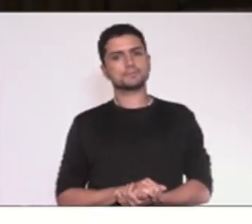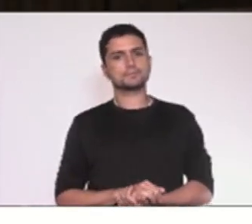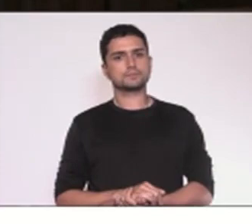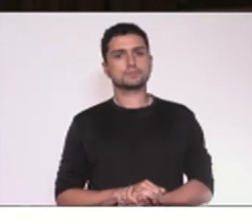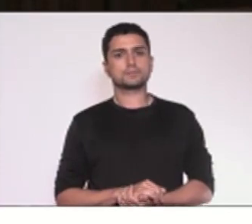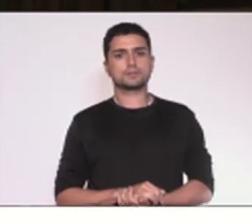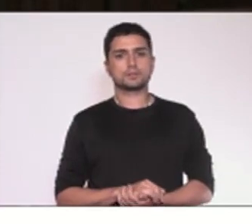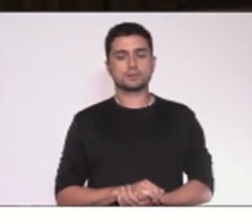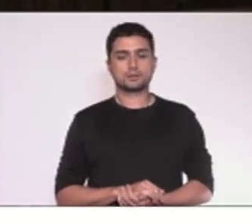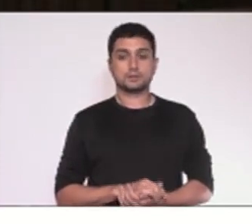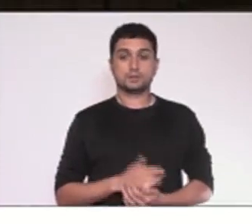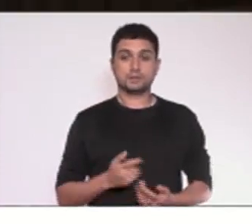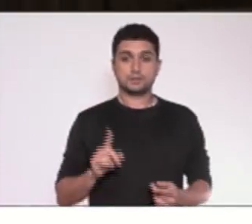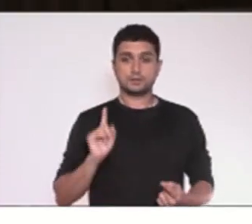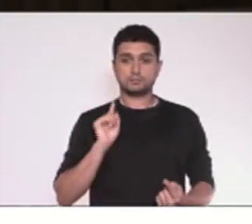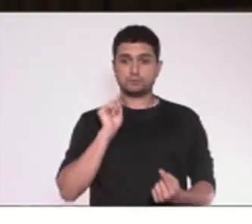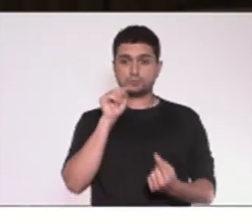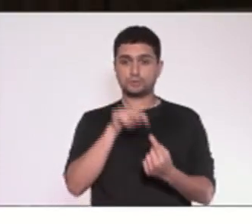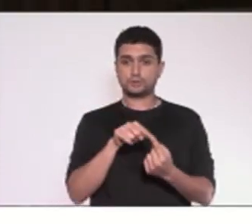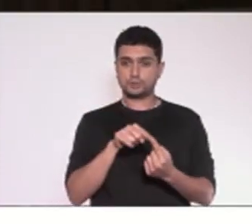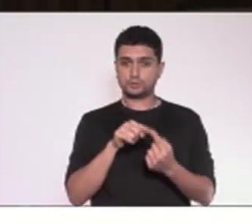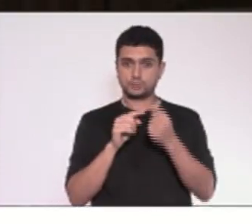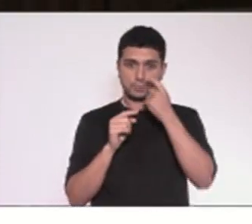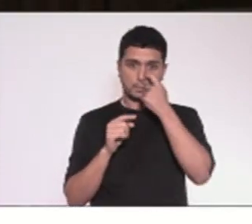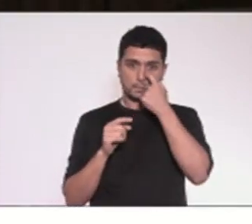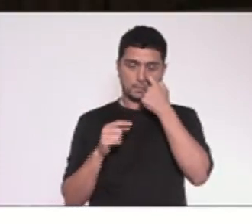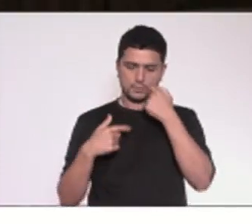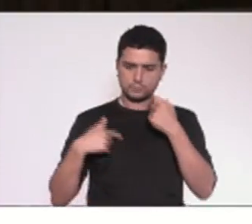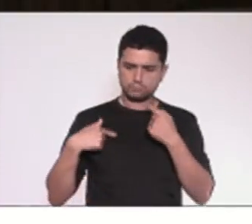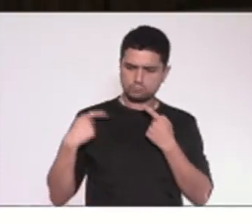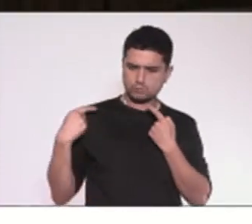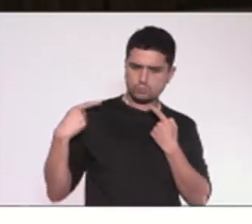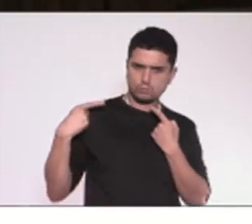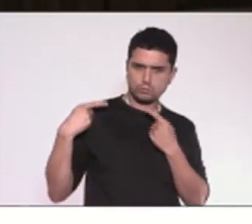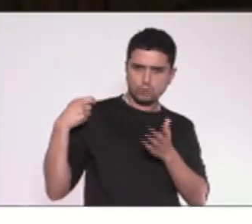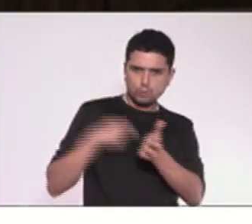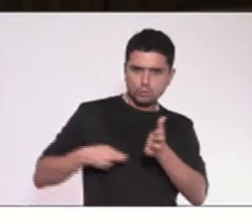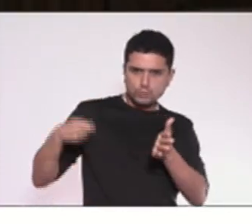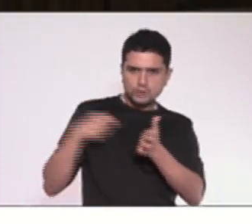tarefa de combater o crime organizado, de combater o crime de uma forma geral,